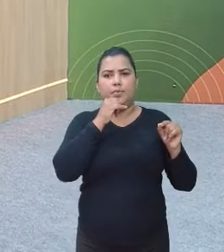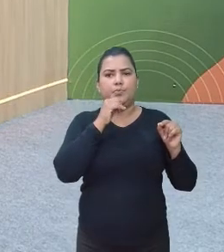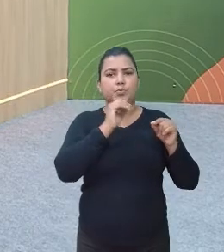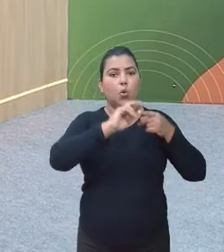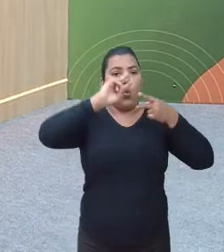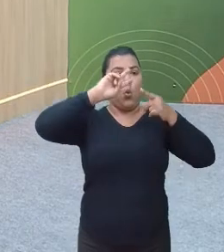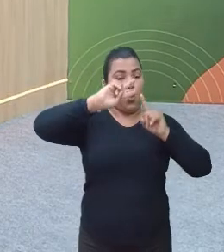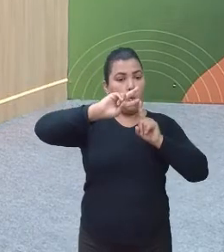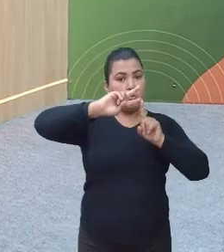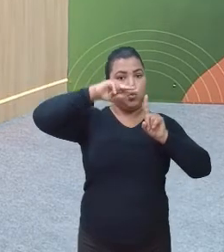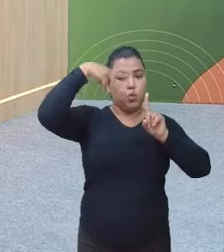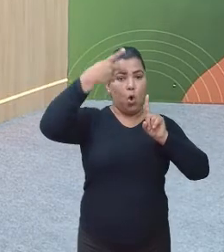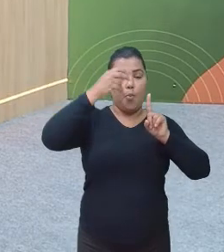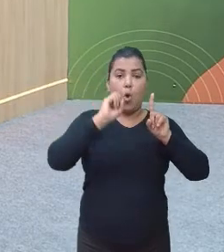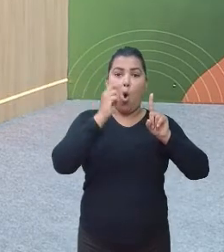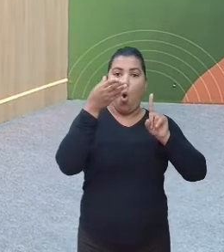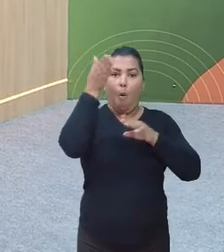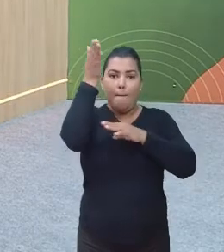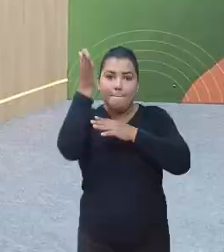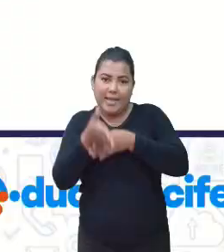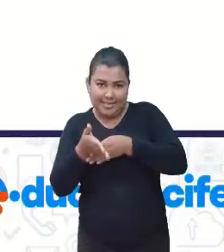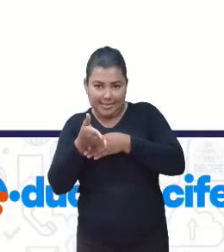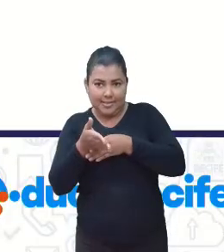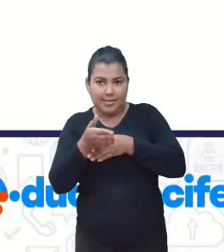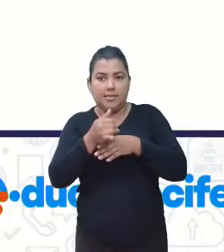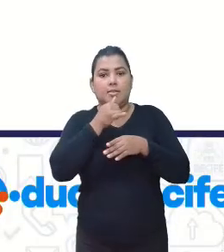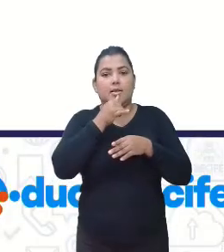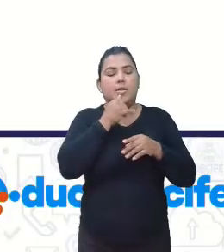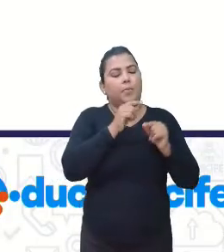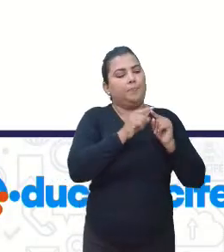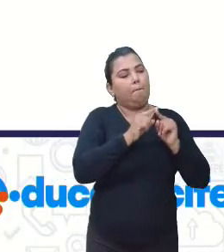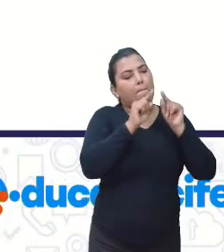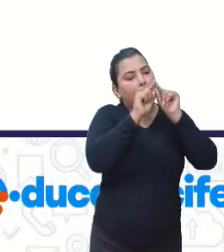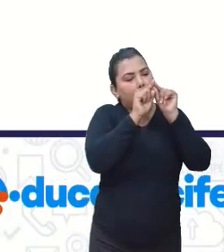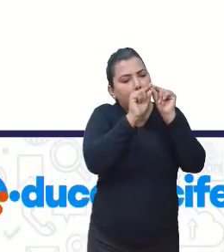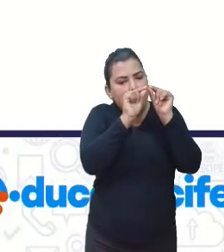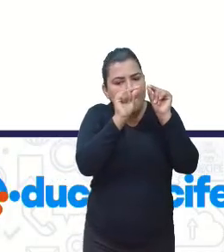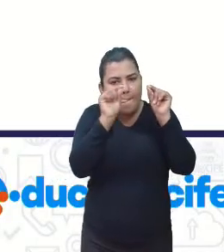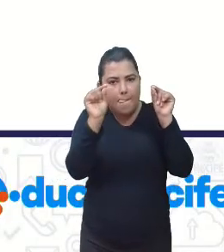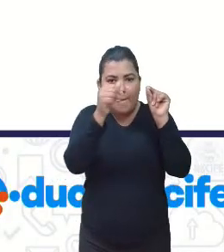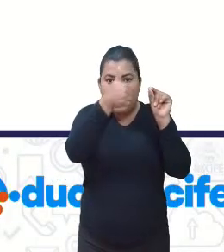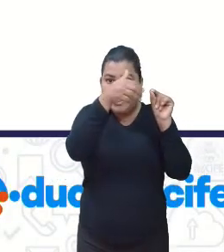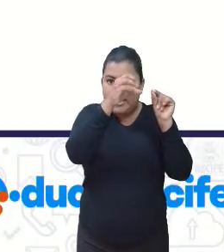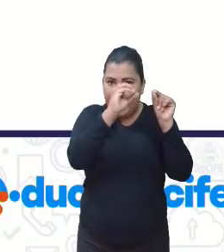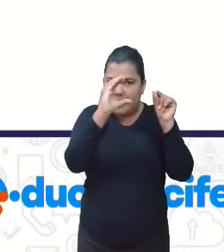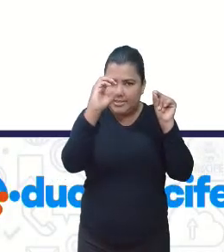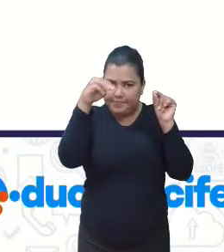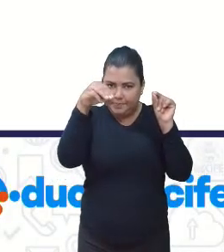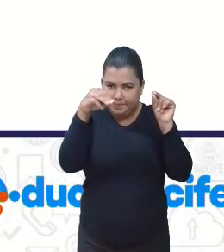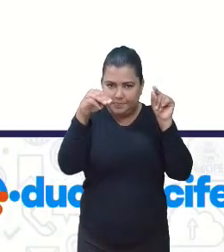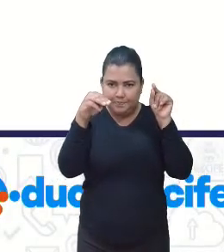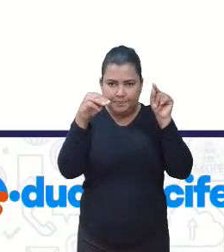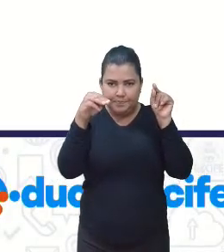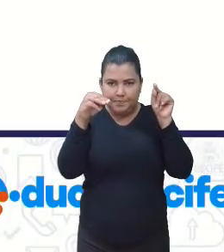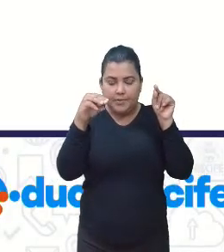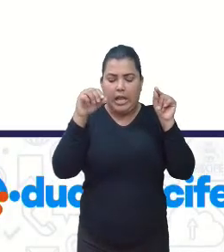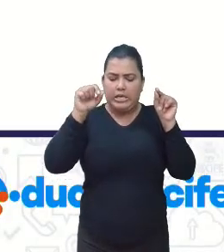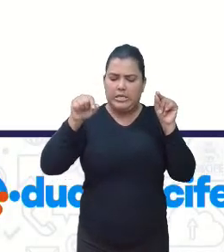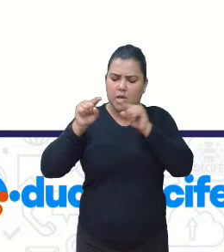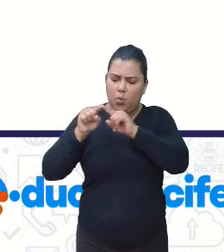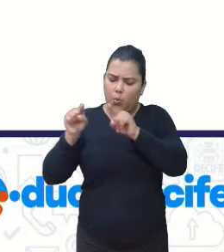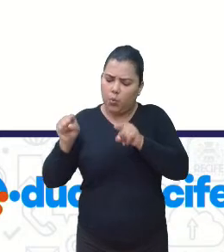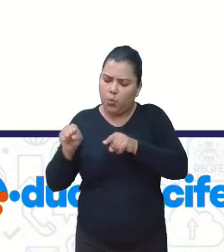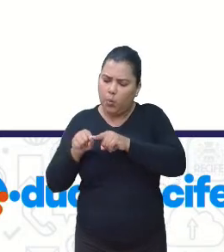metade. Se eu observo, por exemplo, aquele retângulo maior, ele tem largura de 10 centímetros e o retângulo menor